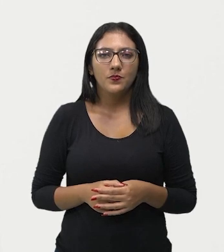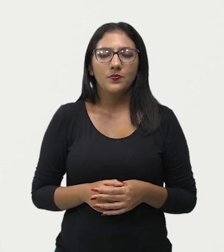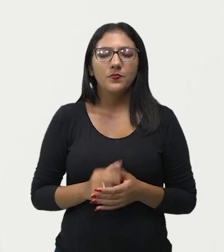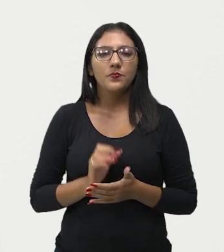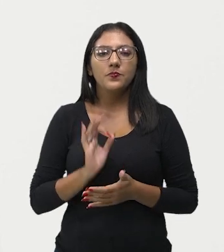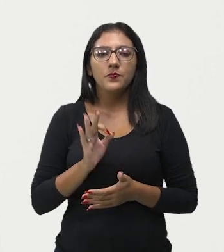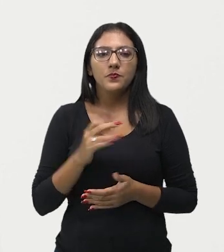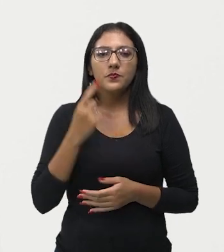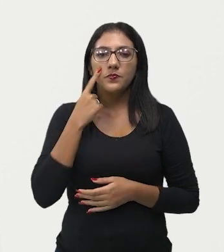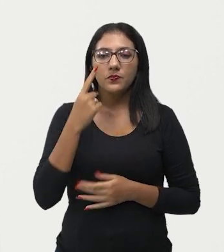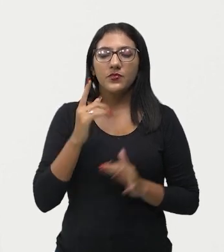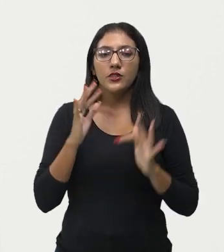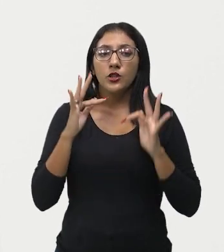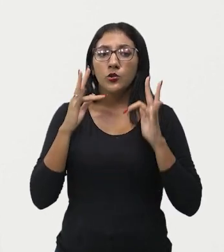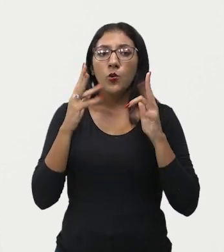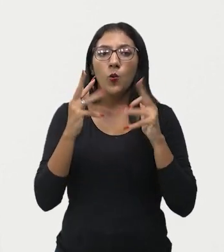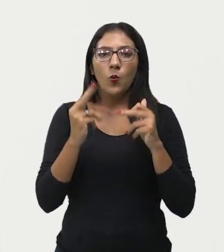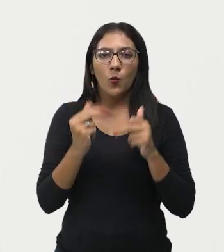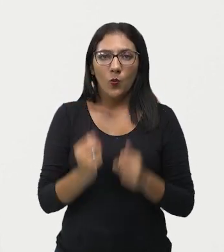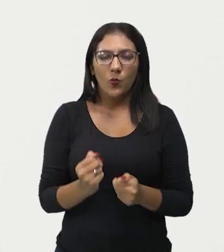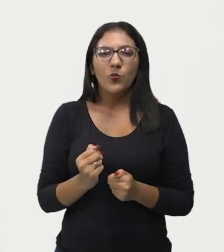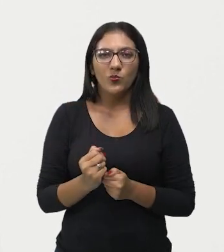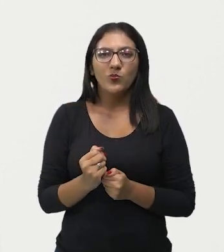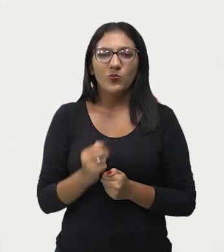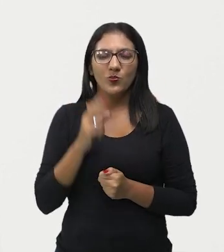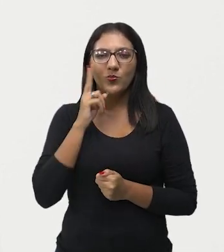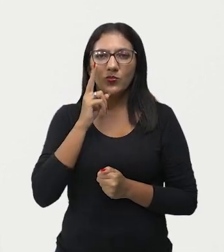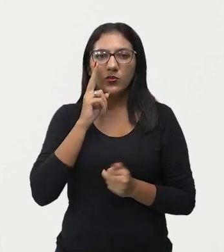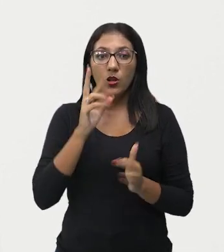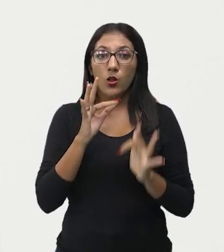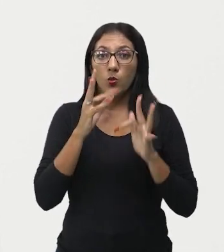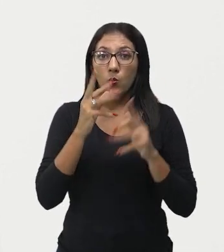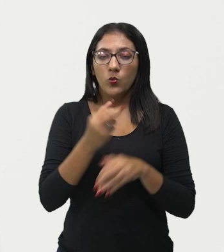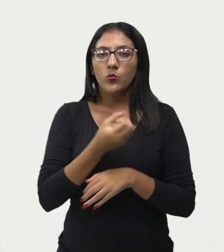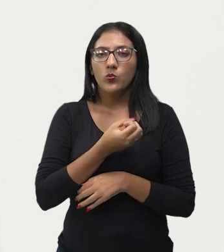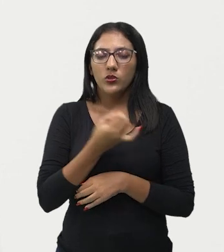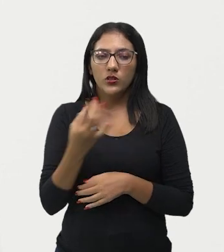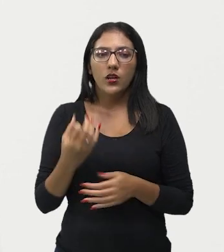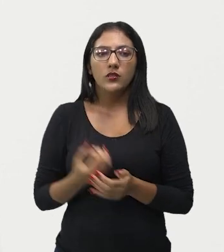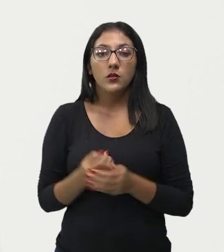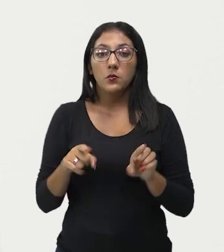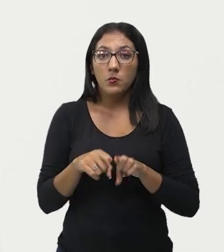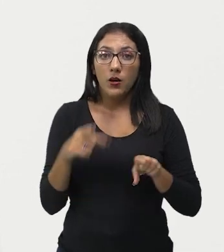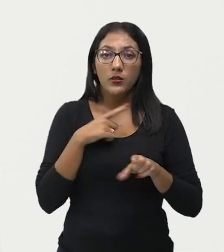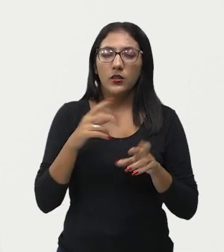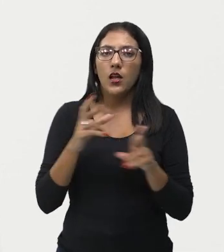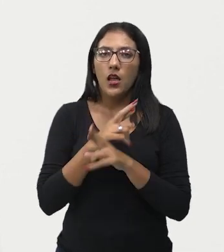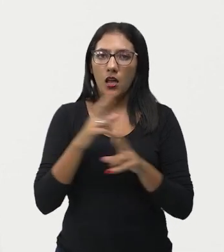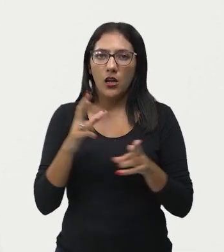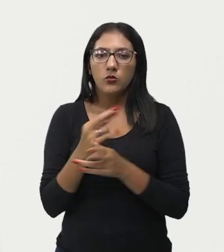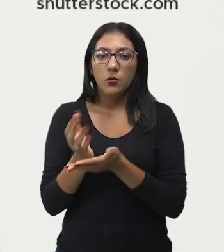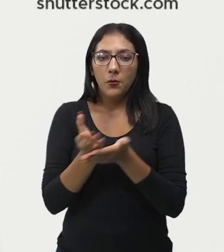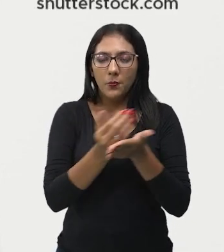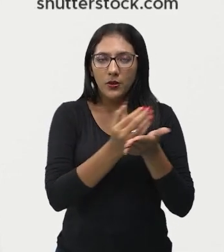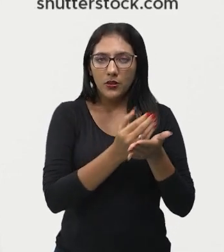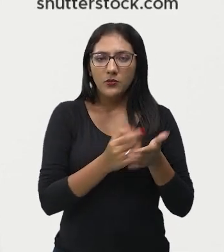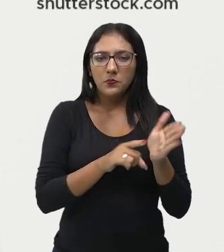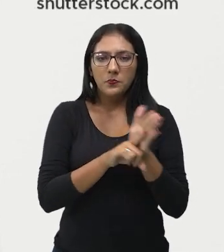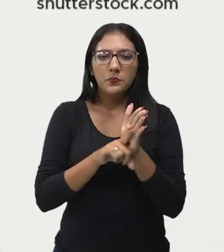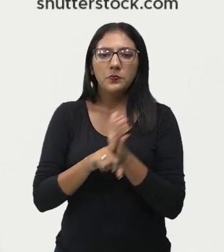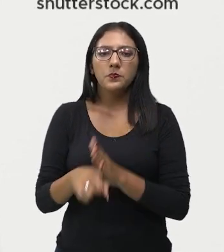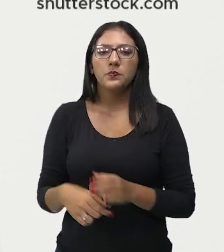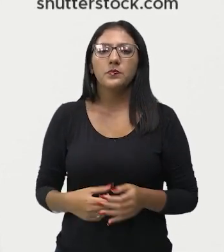Bom, temos aqui tudo, como o professor falou para você, ó, são dados ainda desorganizados, mas são dados da pesquisa, tá bom? E